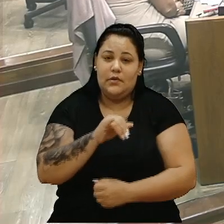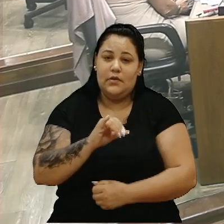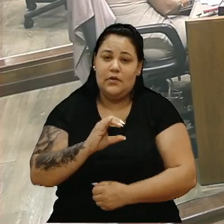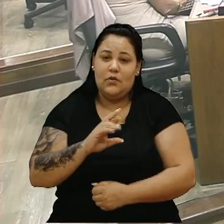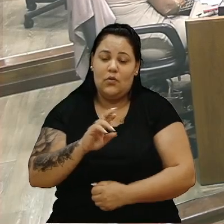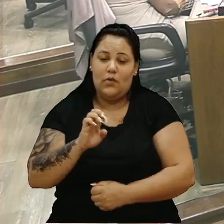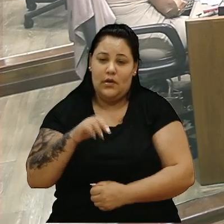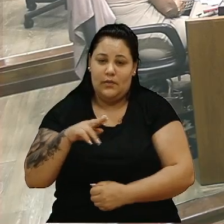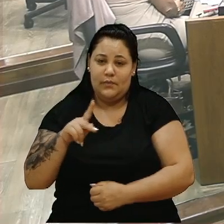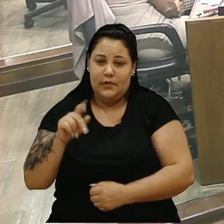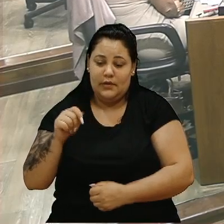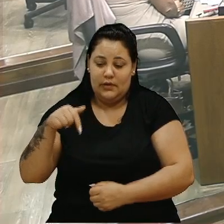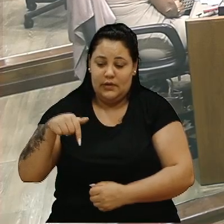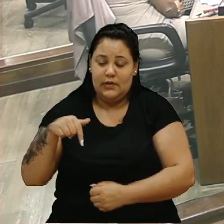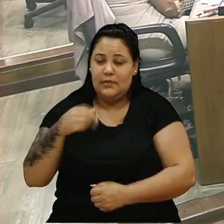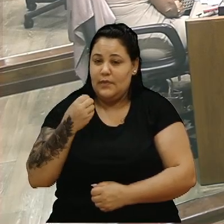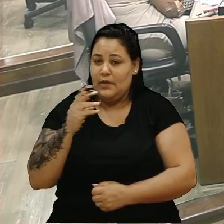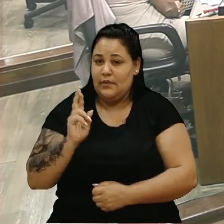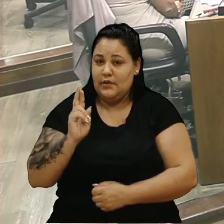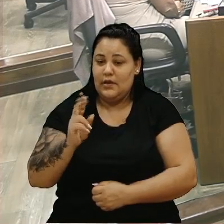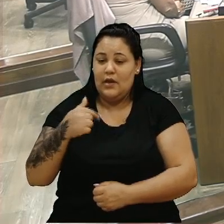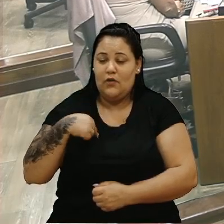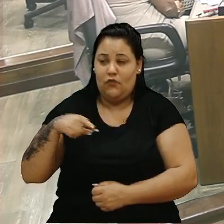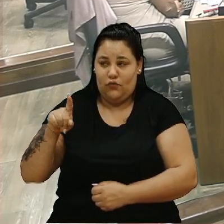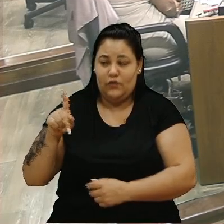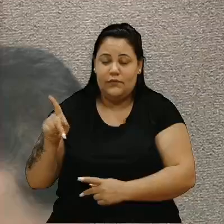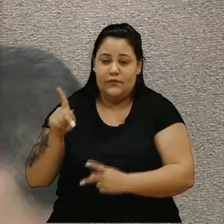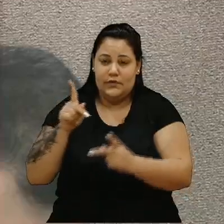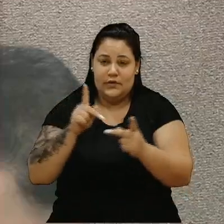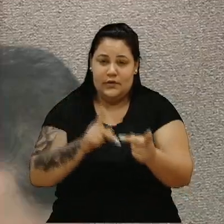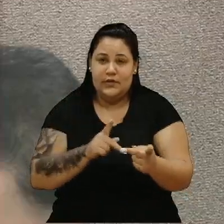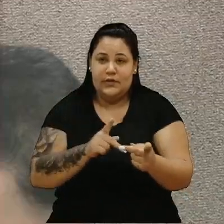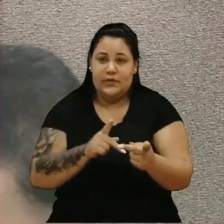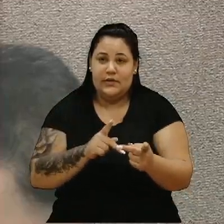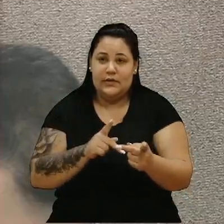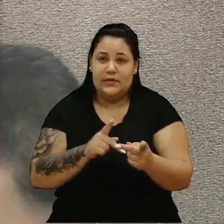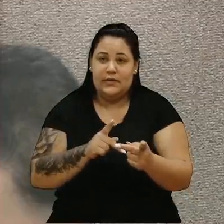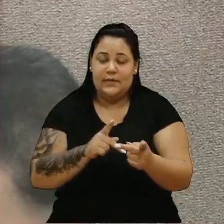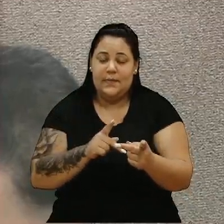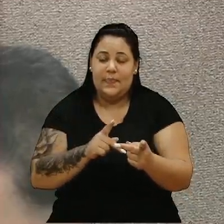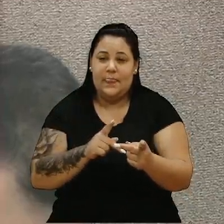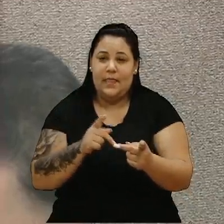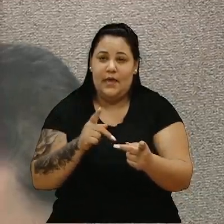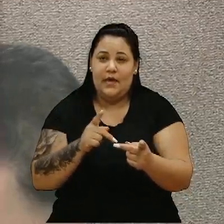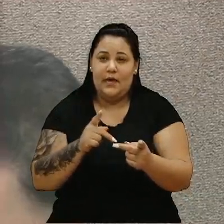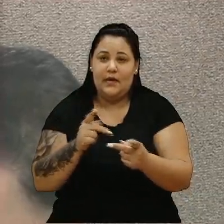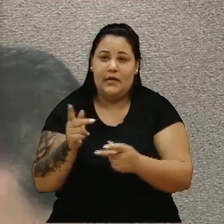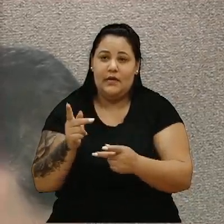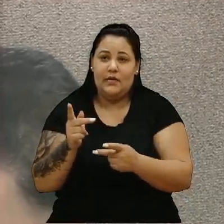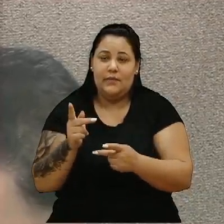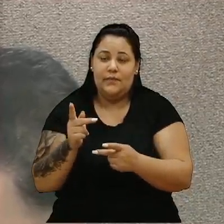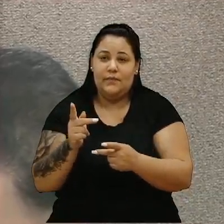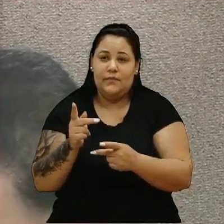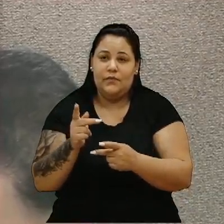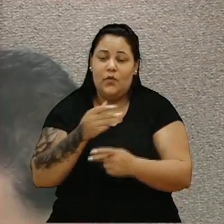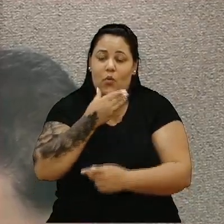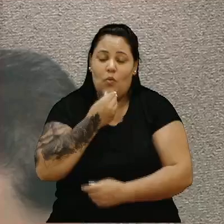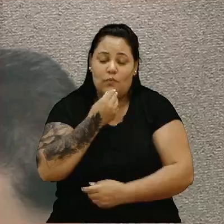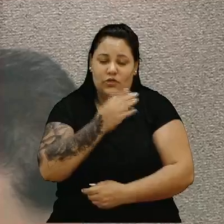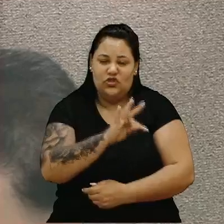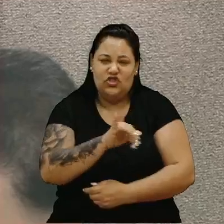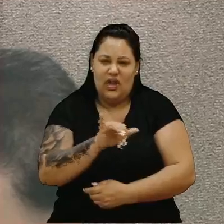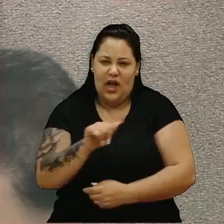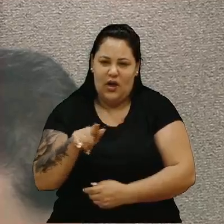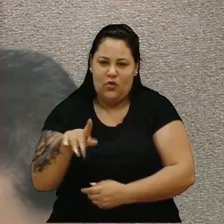de março eu estive visitando a Microempa, no qual fui muito bem recebido pelo senhor Thiago Azevedo. Nós nos conhecemos em um momento muito difícil do